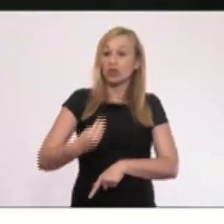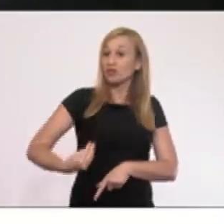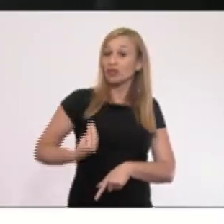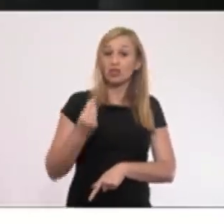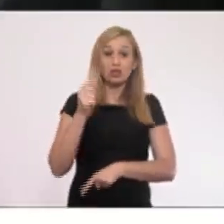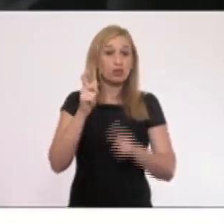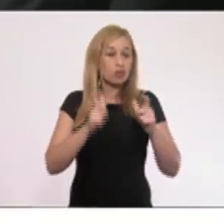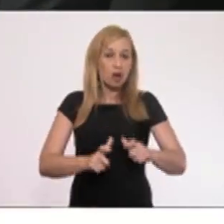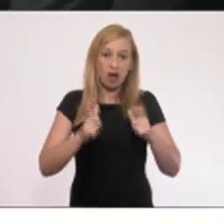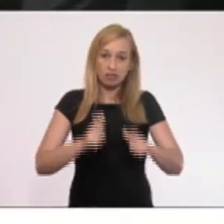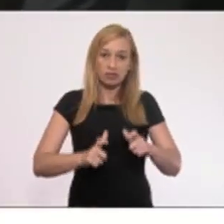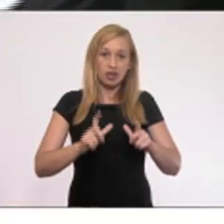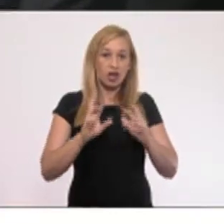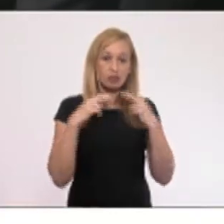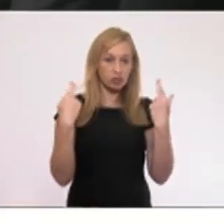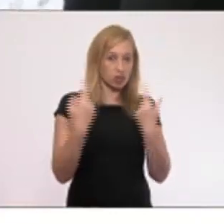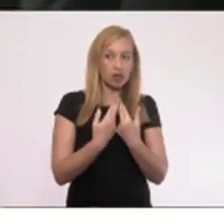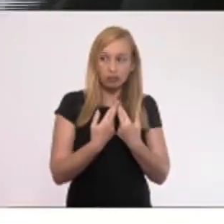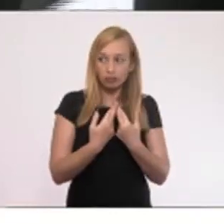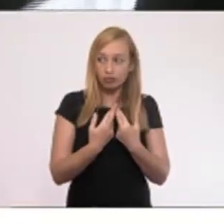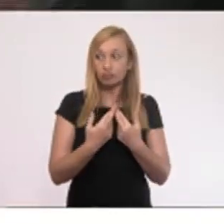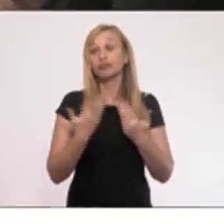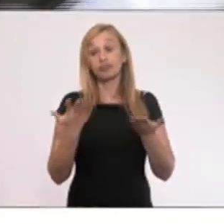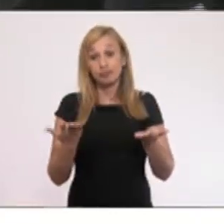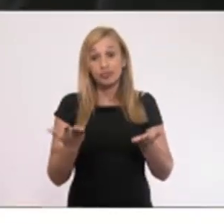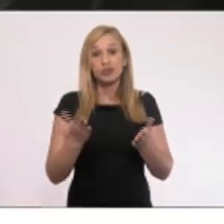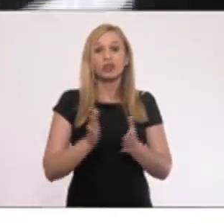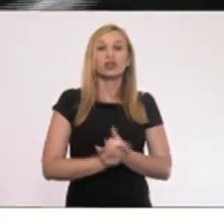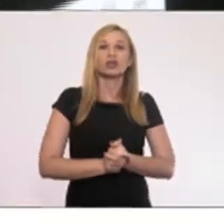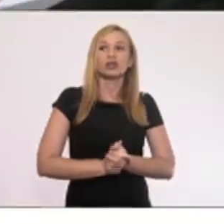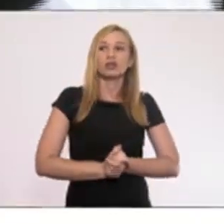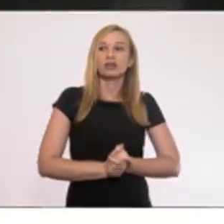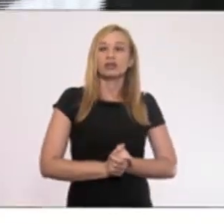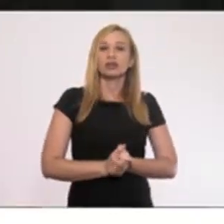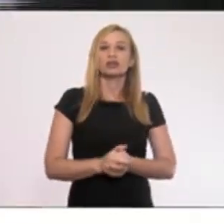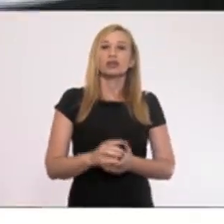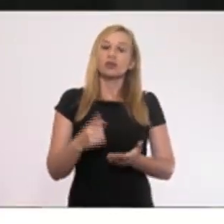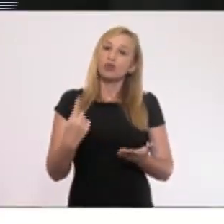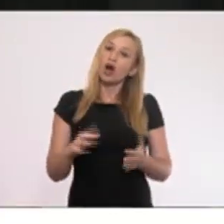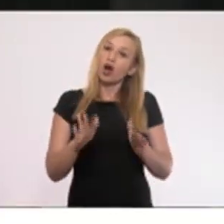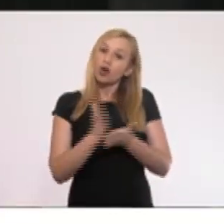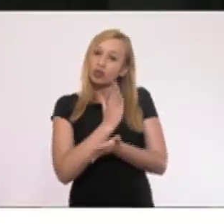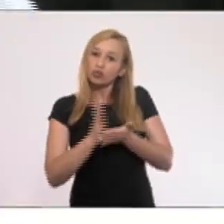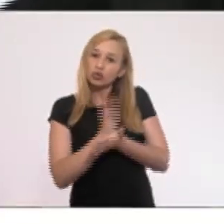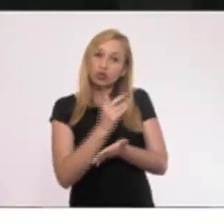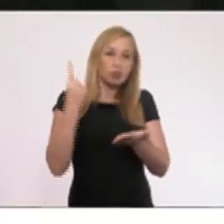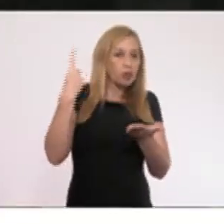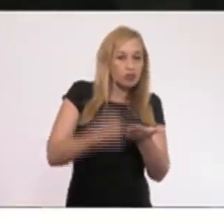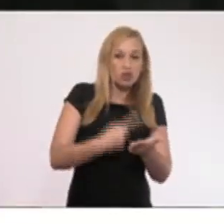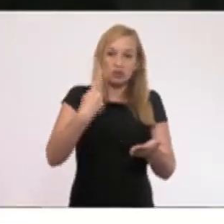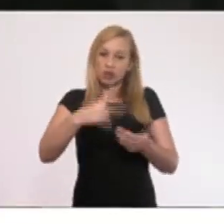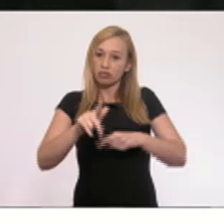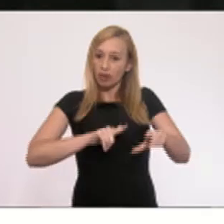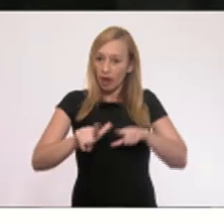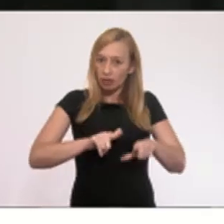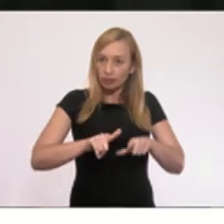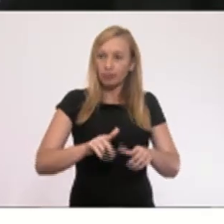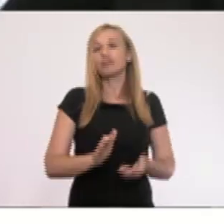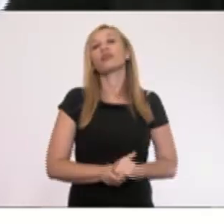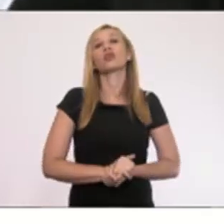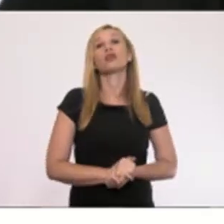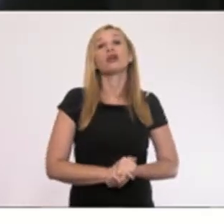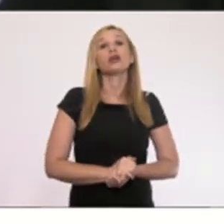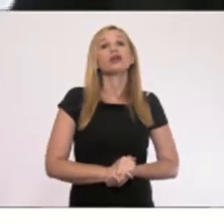da referida reunião, mas, obviamente, por compromissos do seu mandato. E